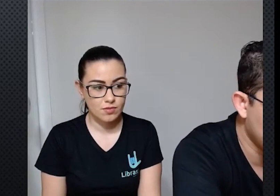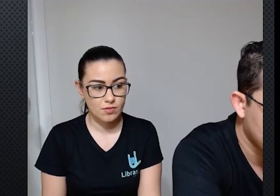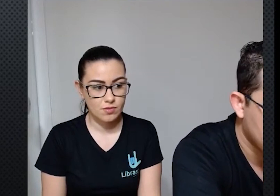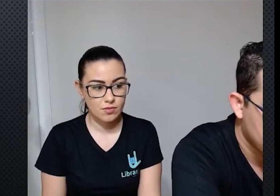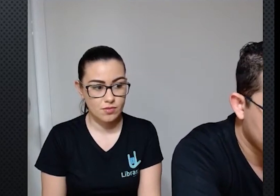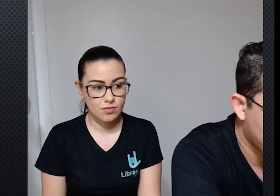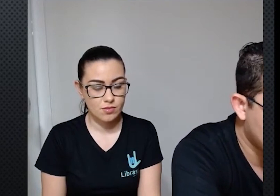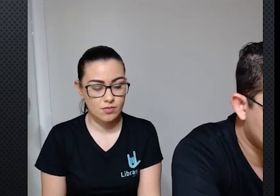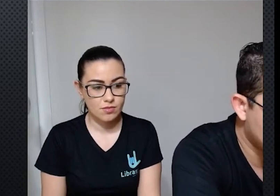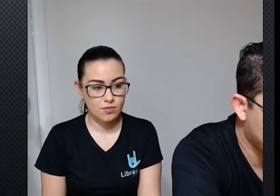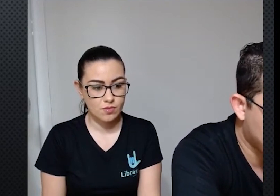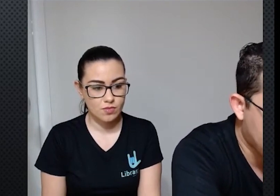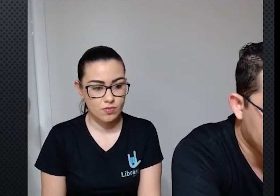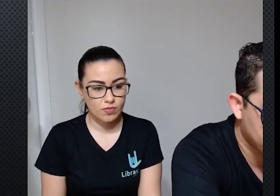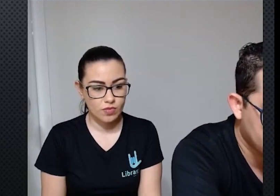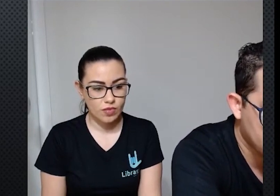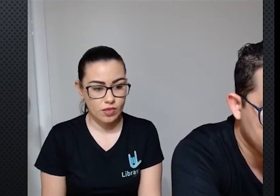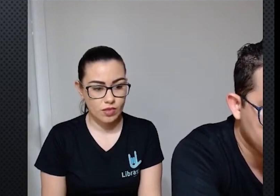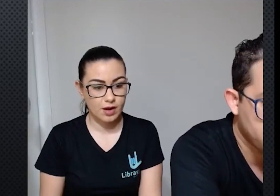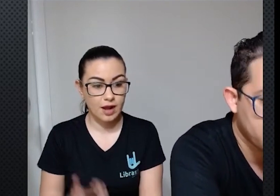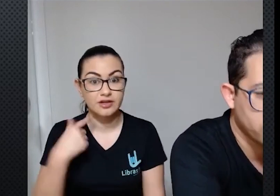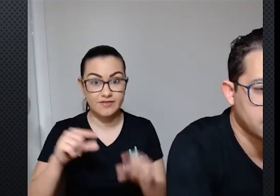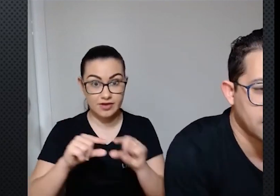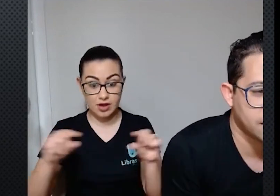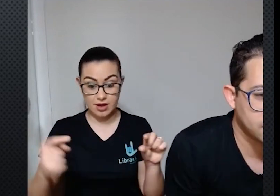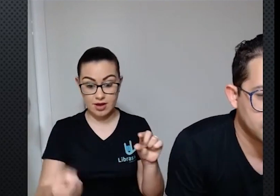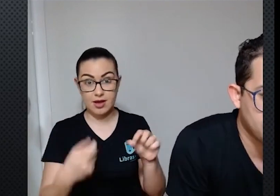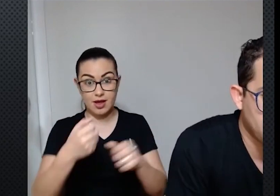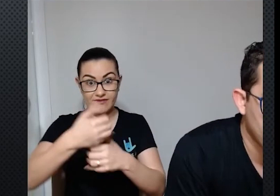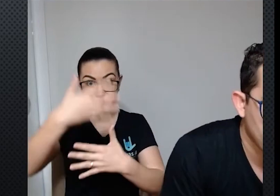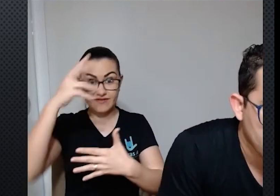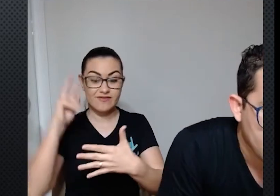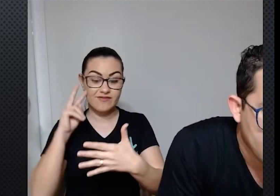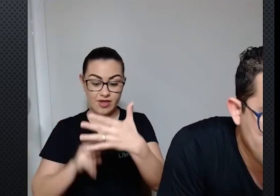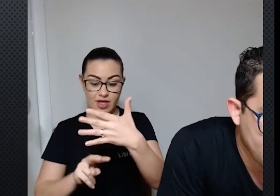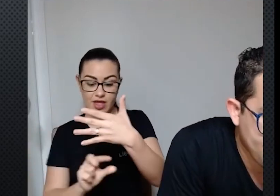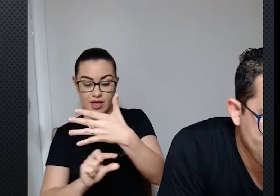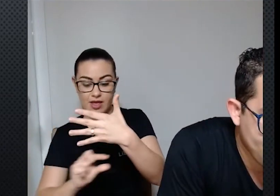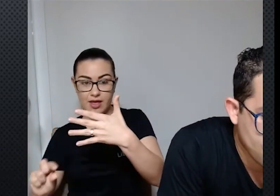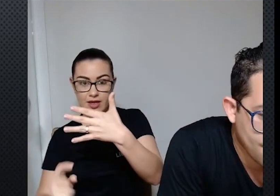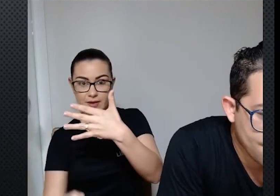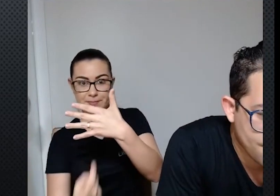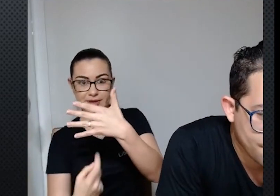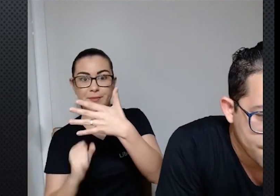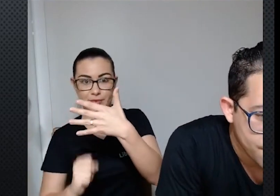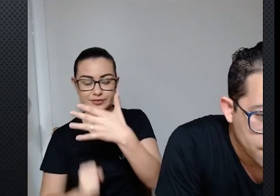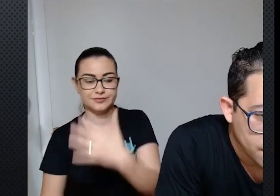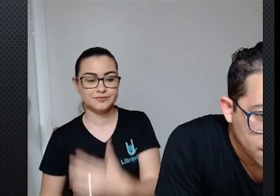tá bom? De participar. Segue aí o link para vocês, tá bom?